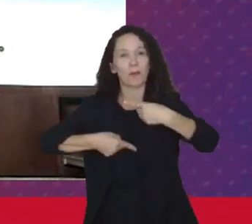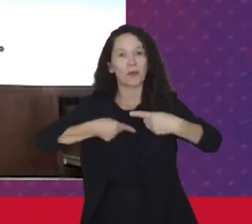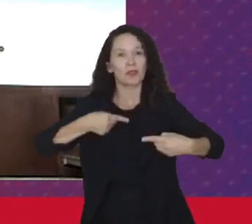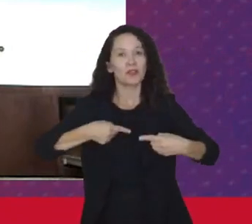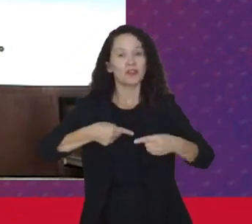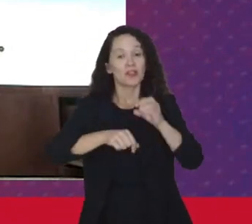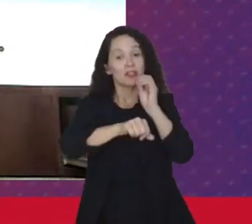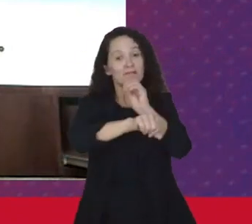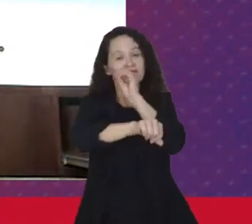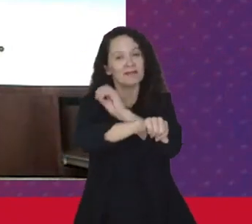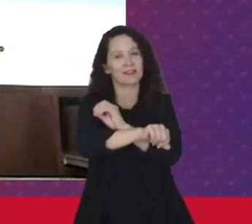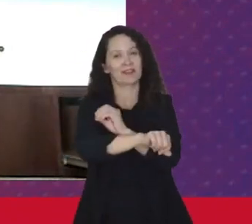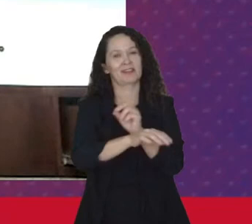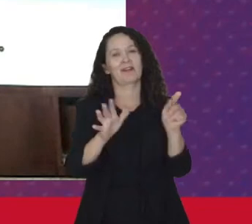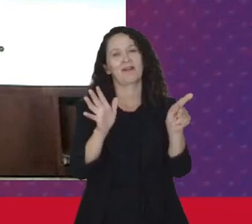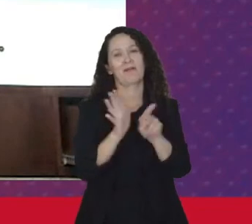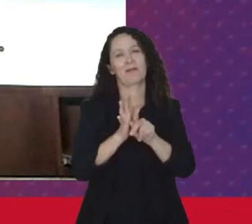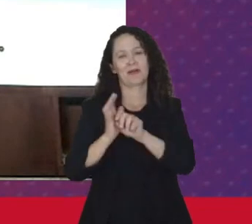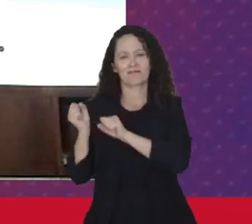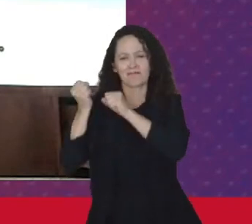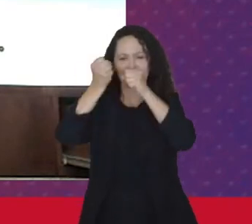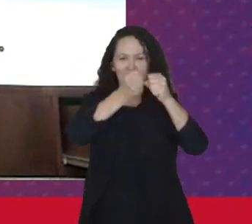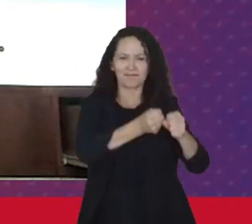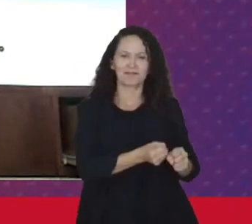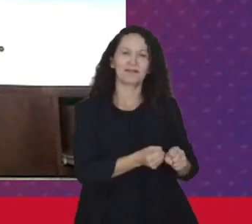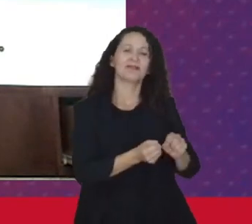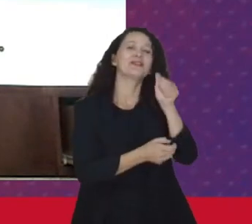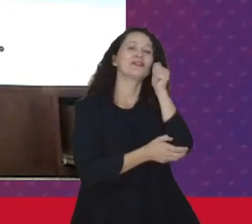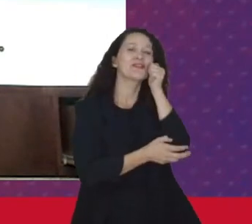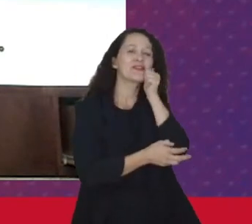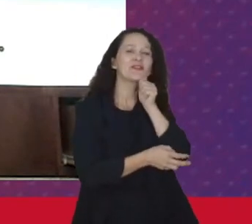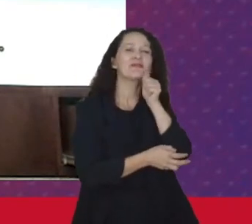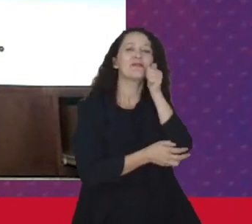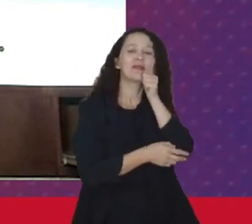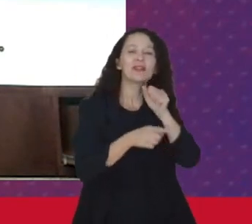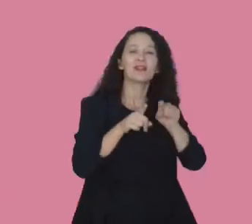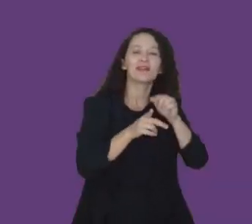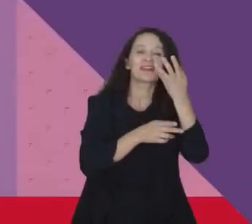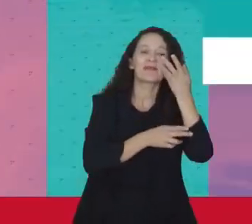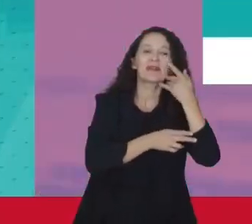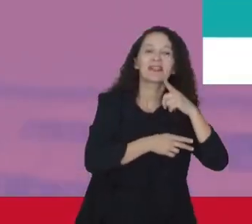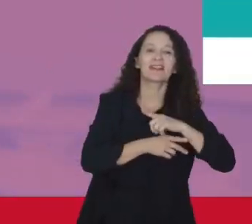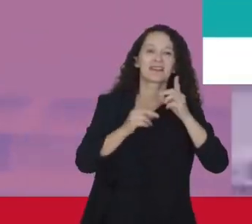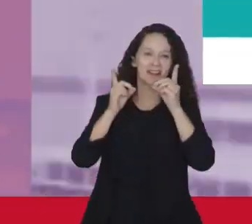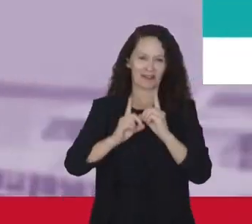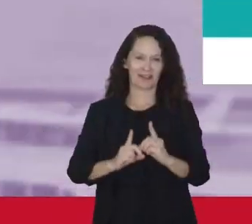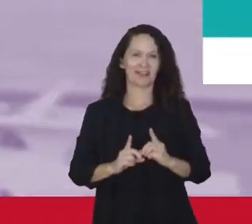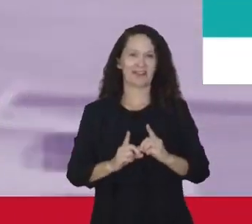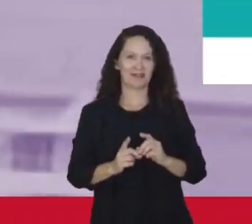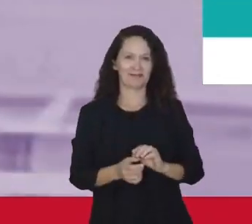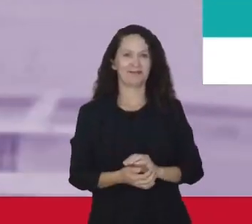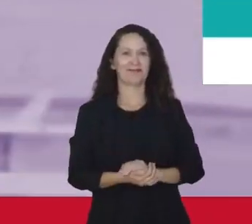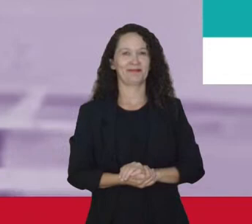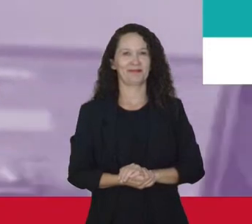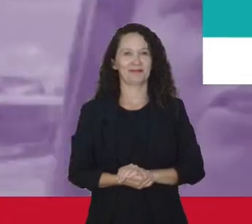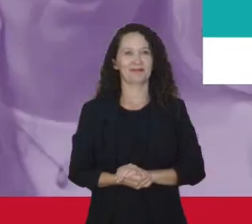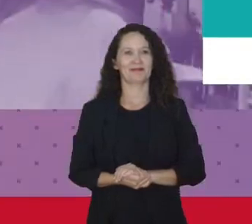para a proteção e o empoderamento de mulheres e meninas com deficiência.